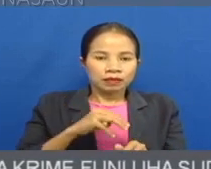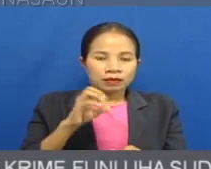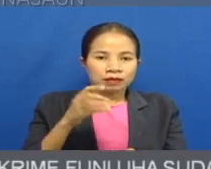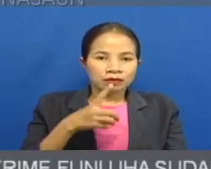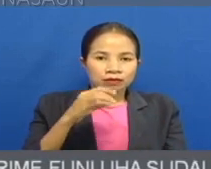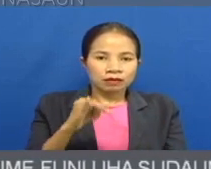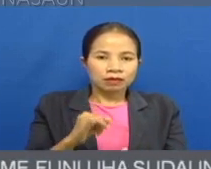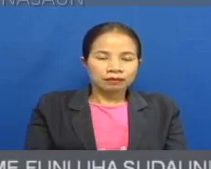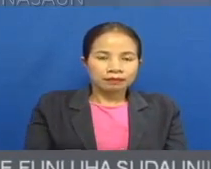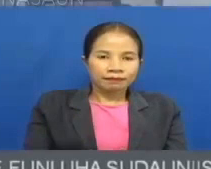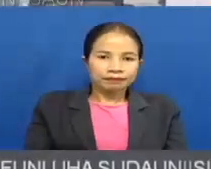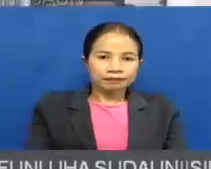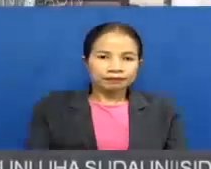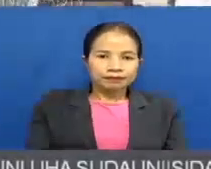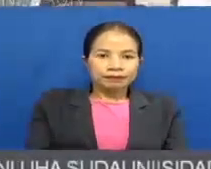dele.